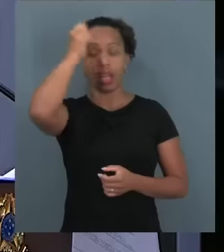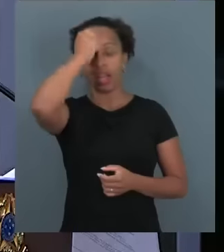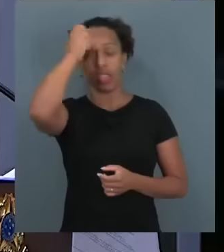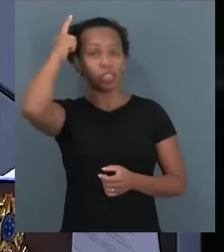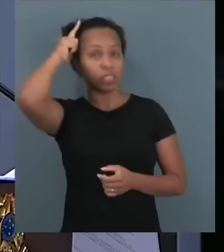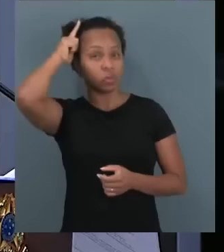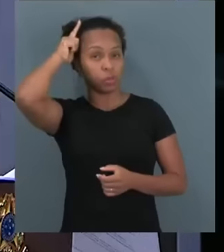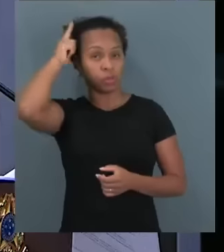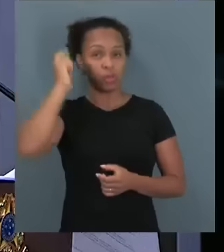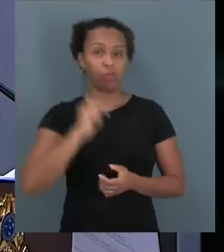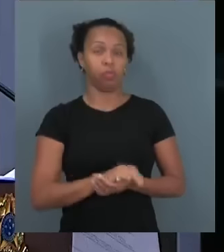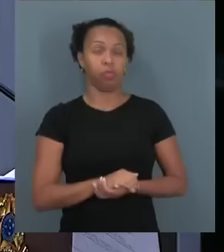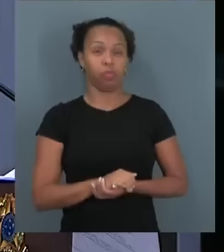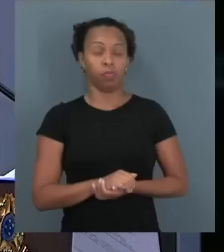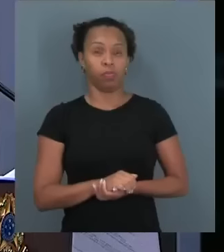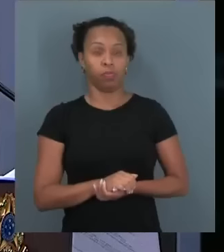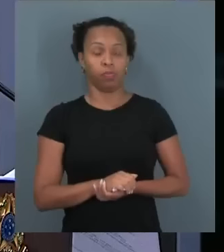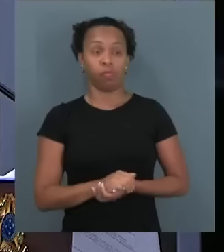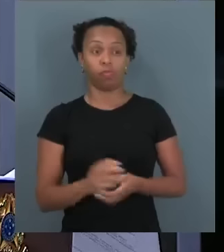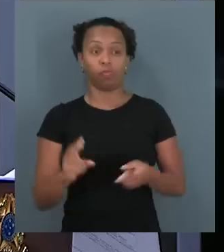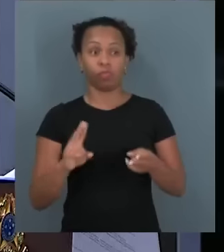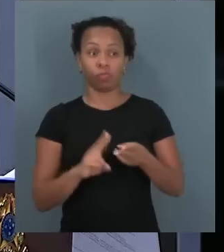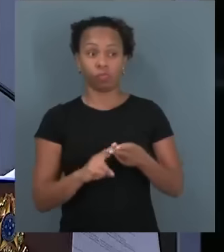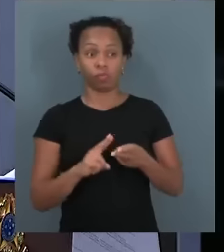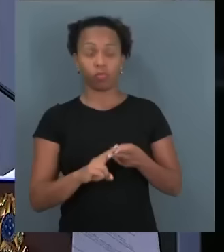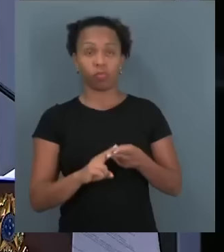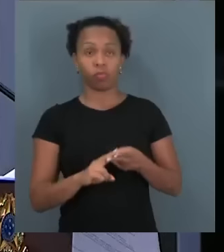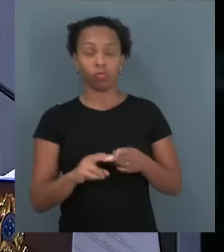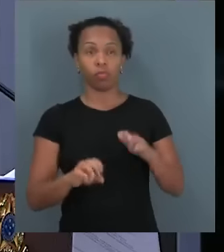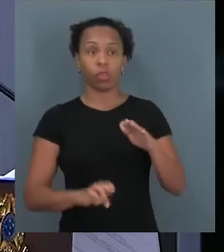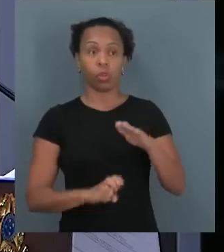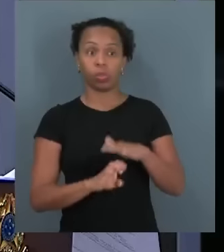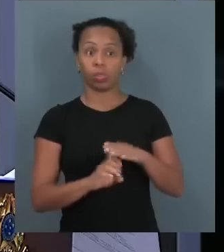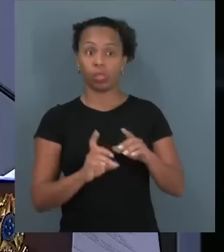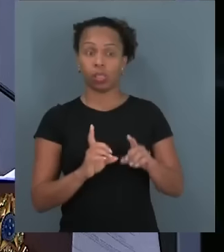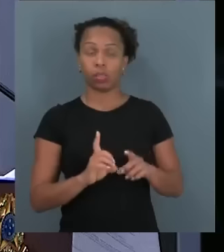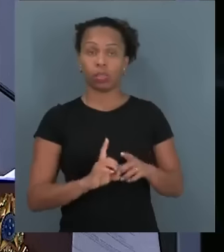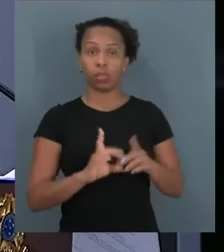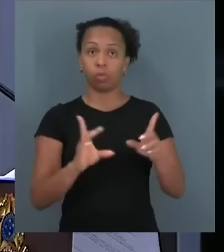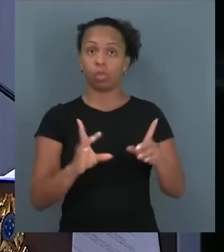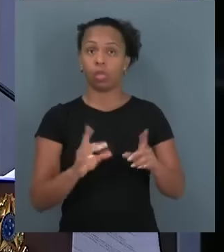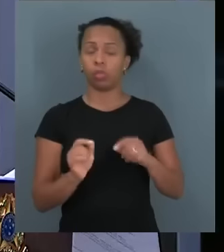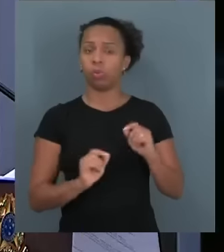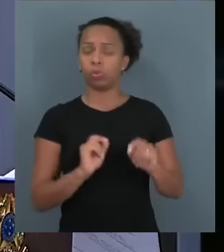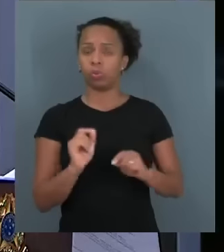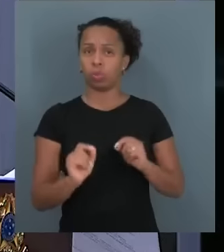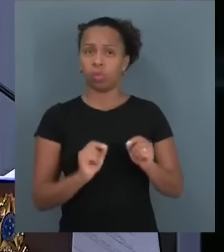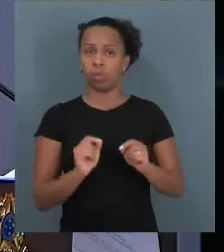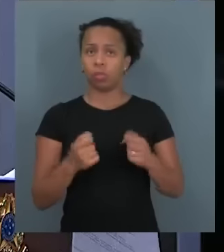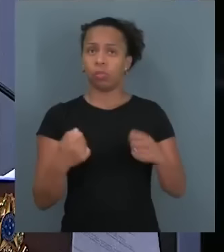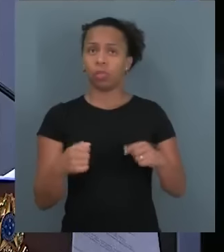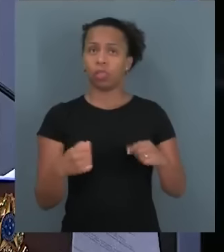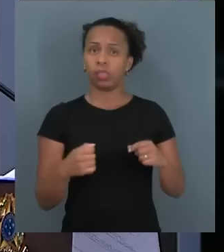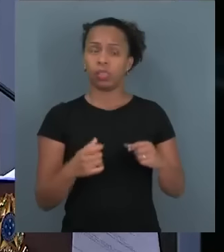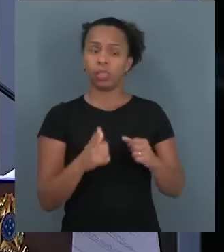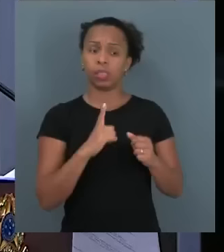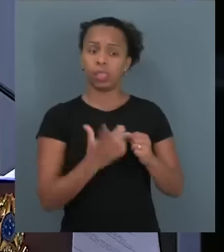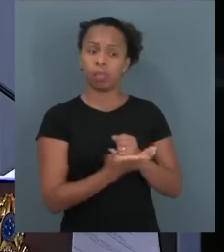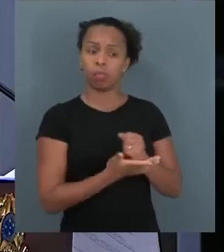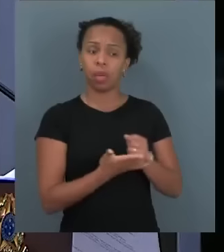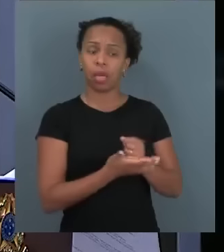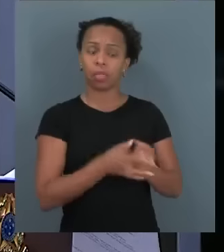A prisão preventiva no Estado Democrático de Direito é medida excepcionalíssima. Ela deve ser fundada em